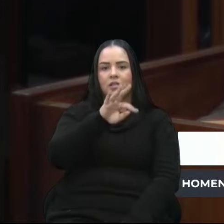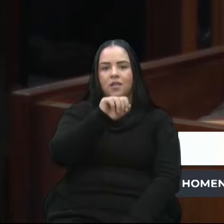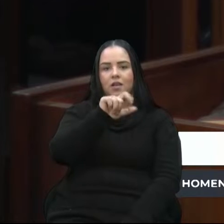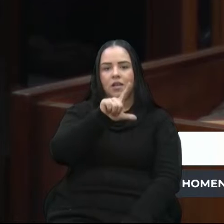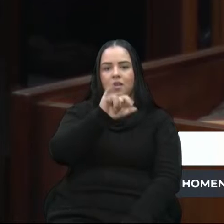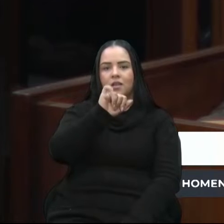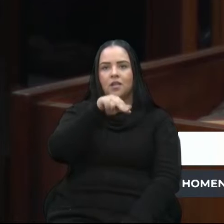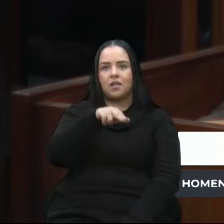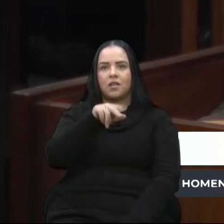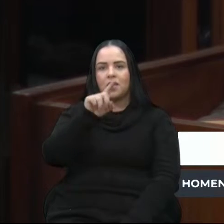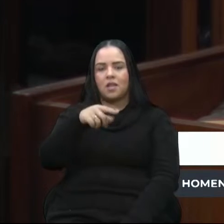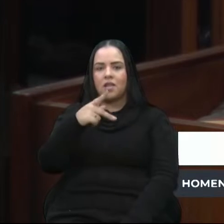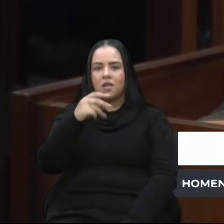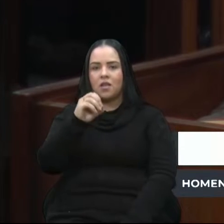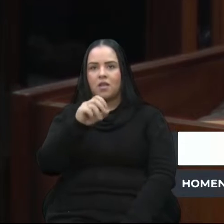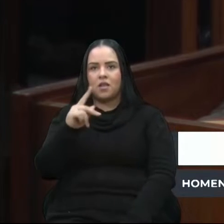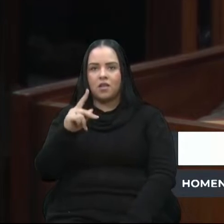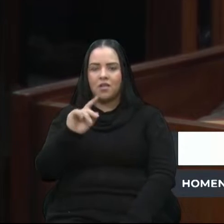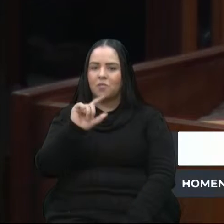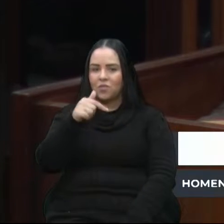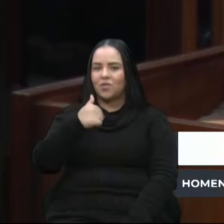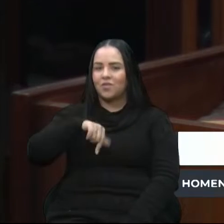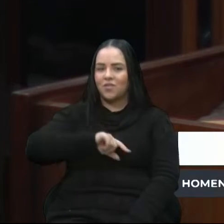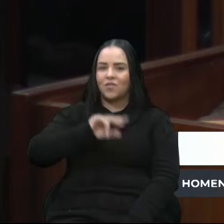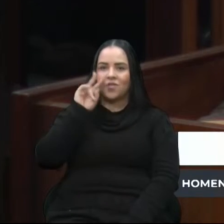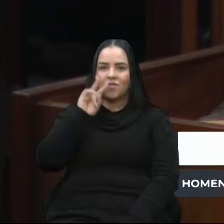Depois nós vamos ver um filmezinho sobre o pop do italiano.